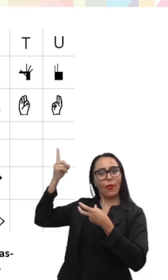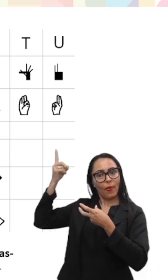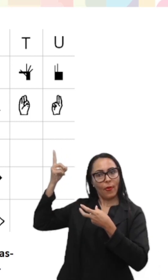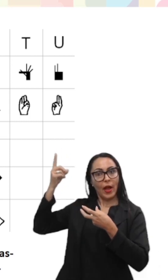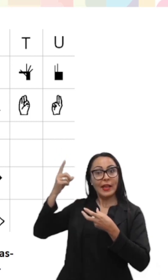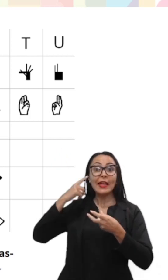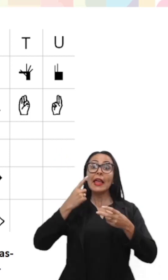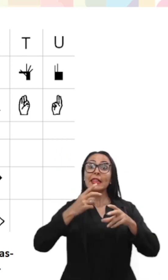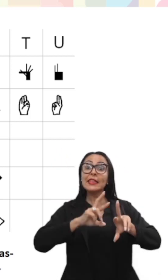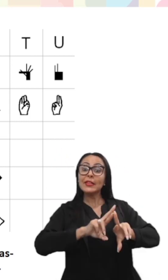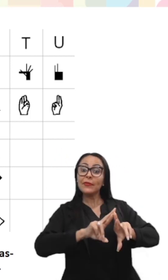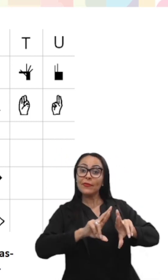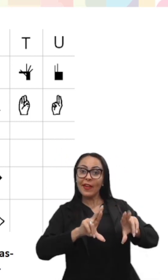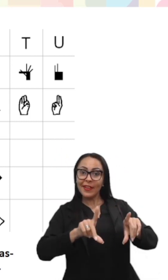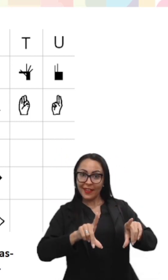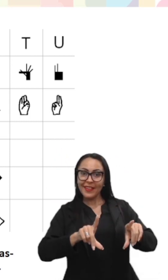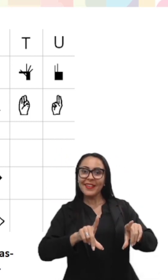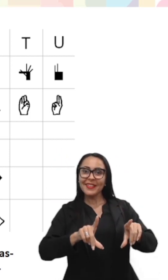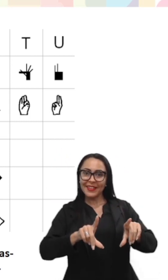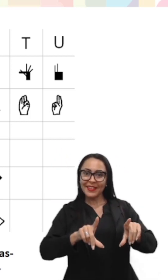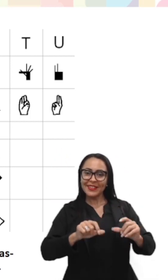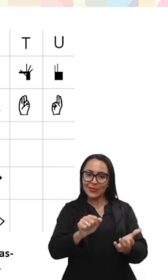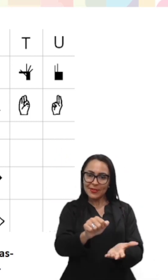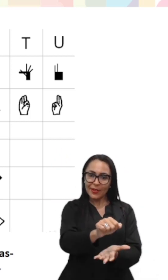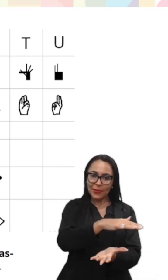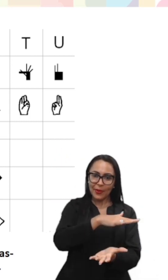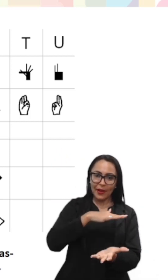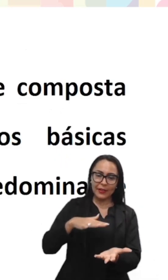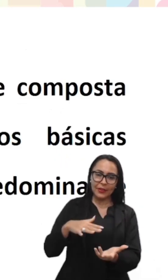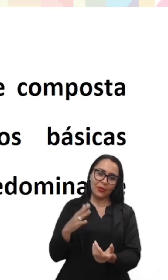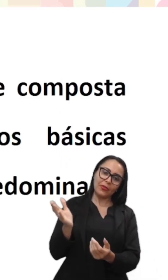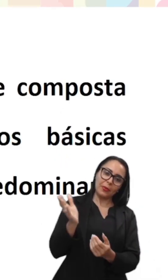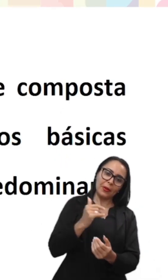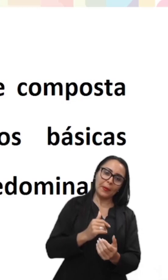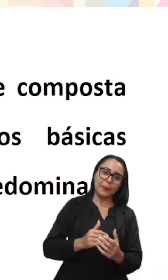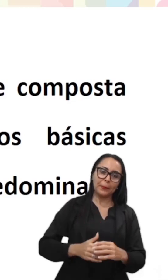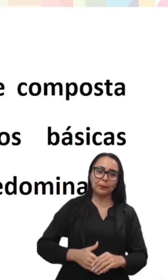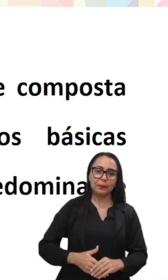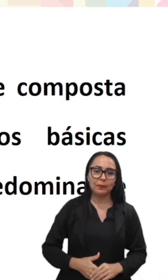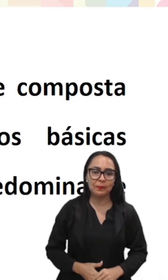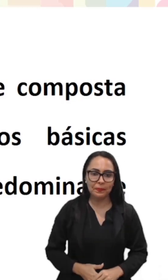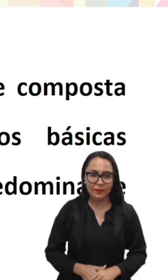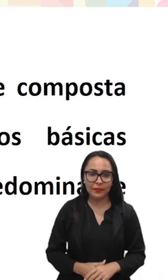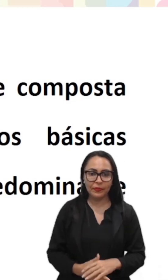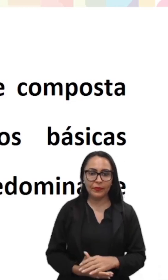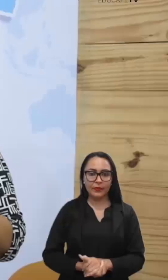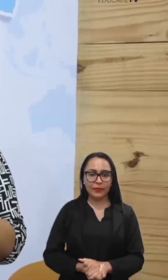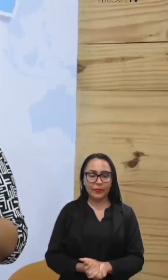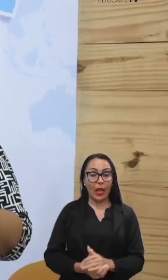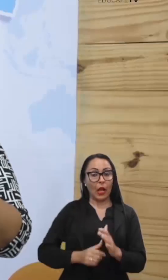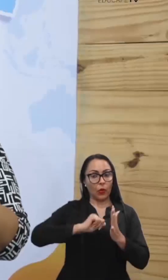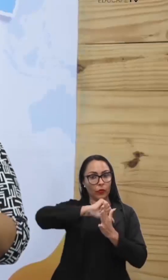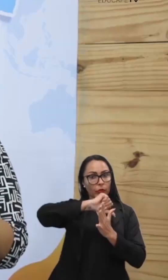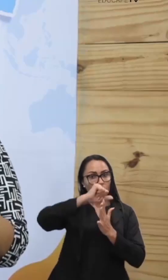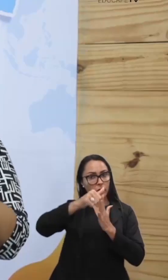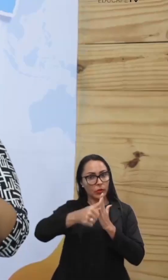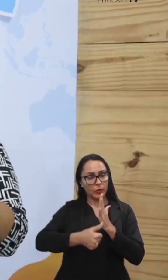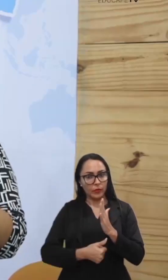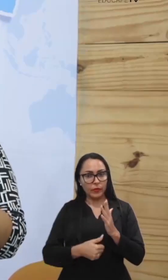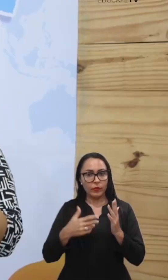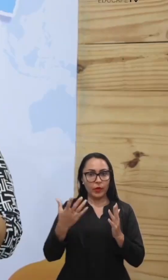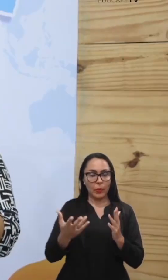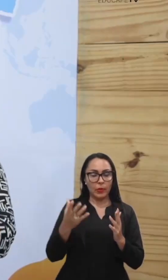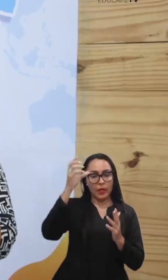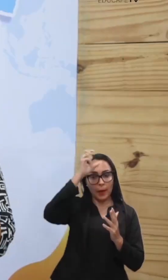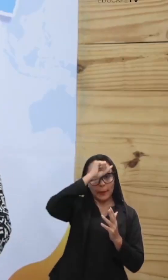é diferente da escrita de sinais. Vamos lá ver por quê? As configurações de mão. Vamos aprender